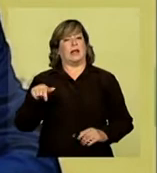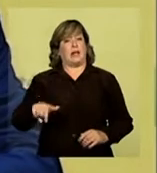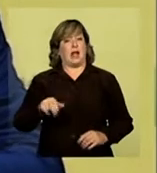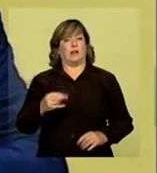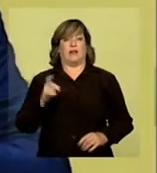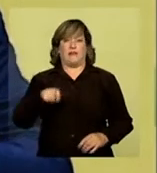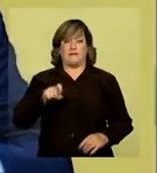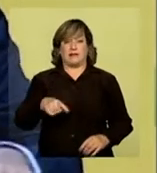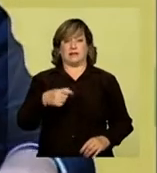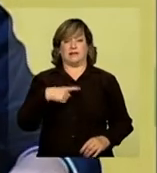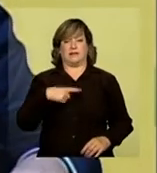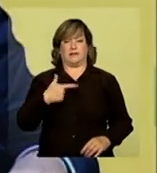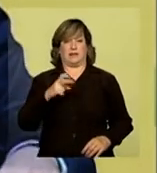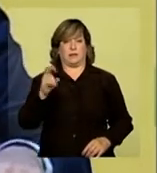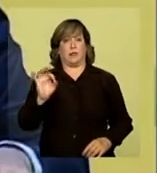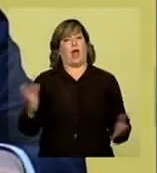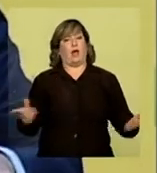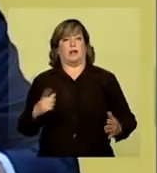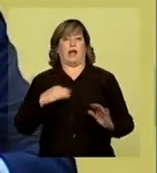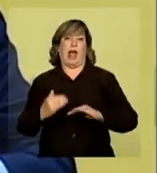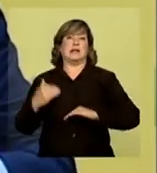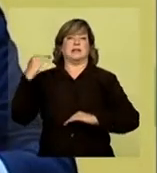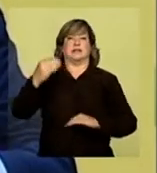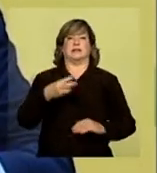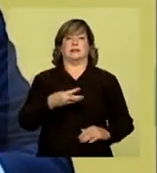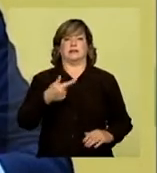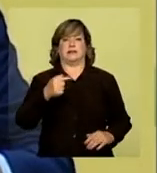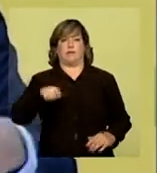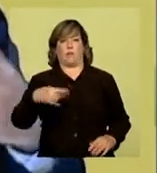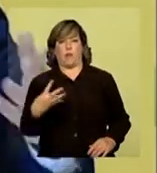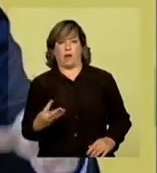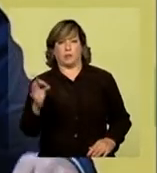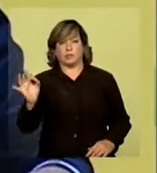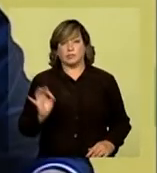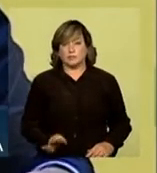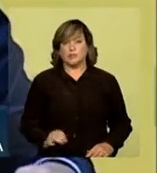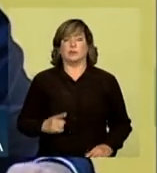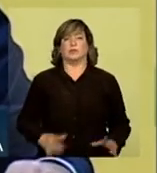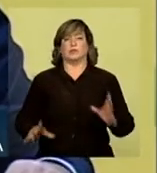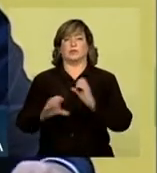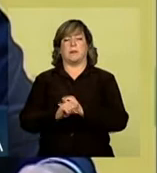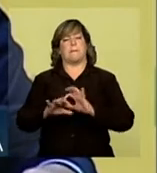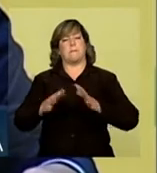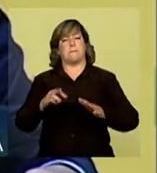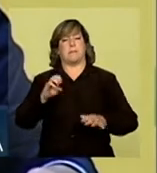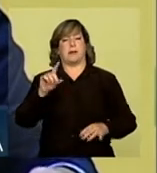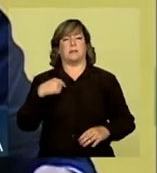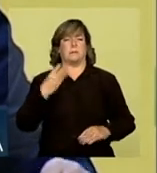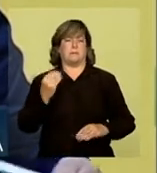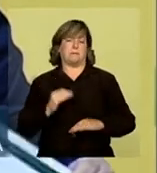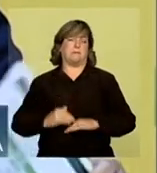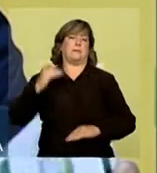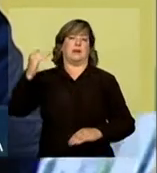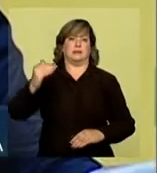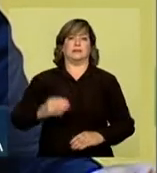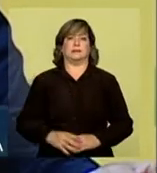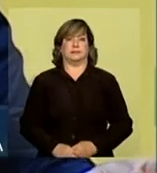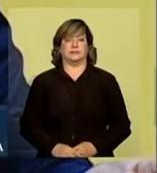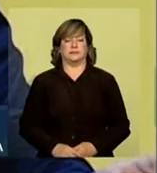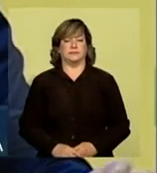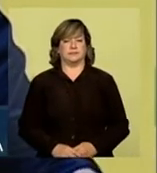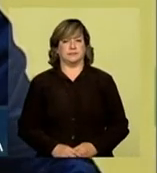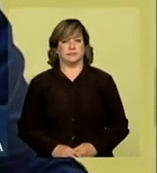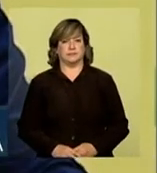ser 25% tão com 37,4 sua mão das ações afirmativas a média vai dar bem acima